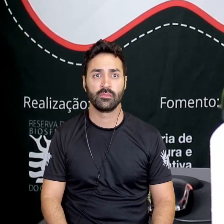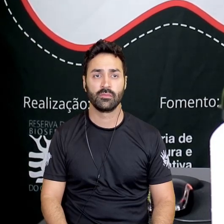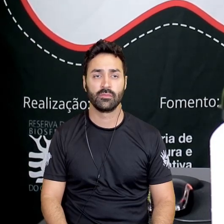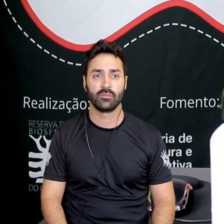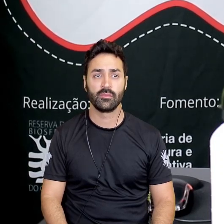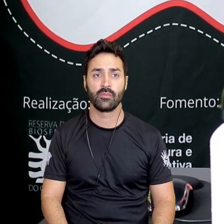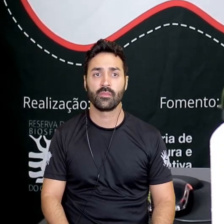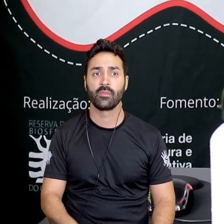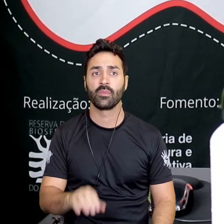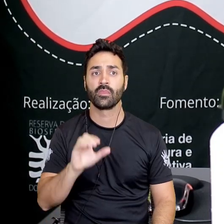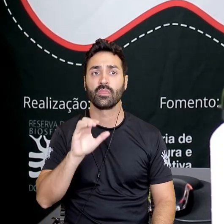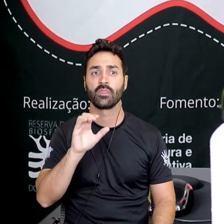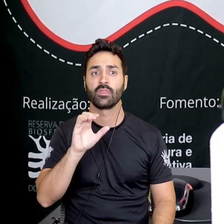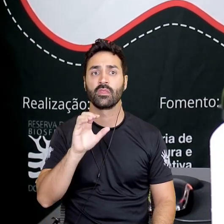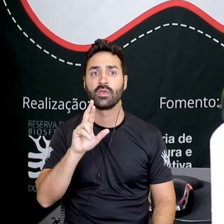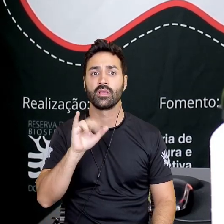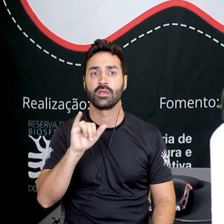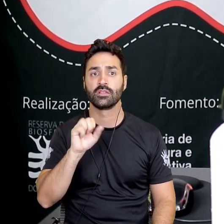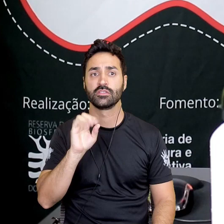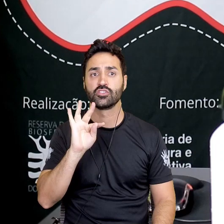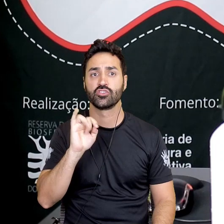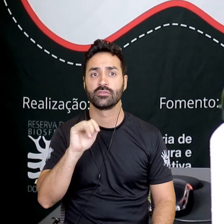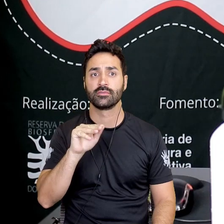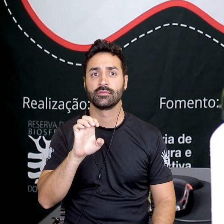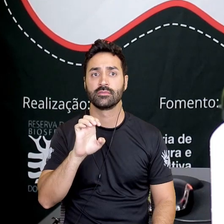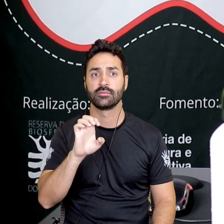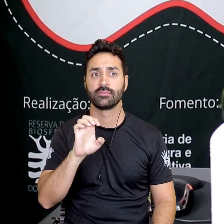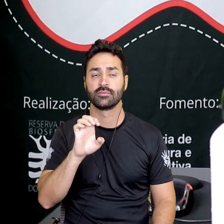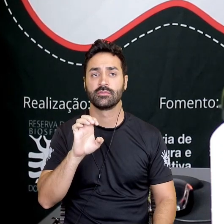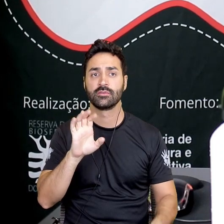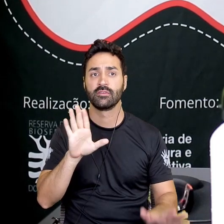Seu microfone ainda está fechado.